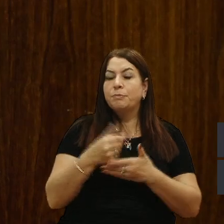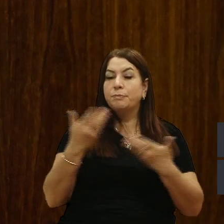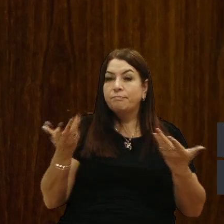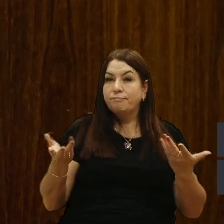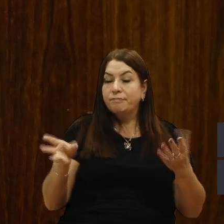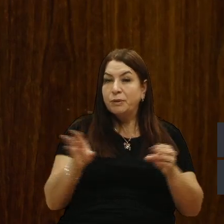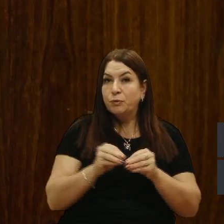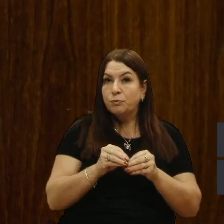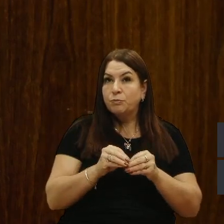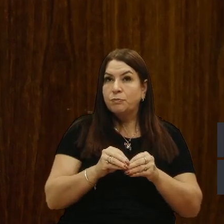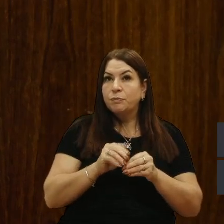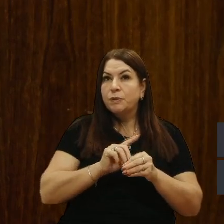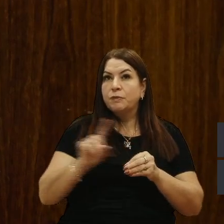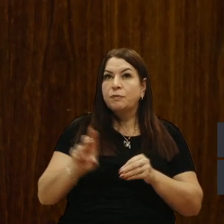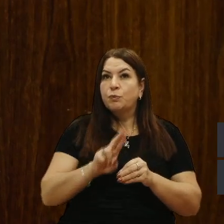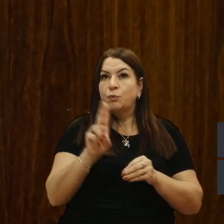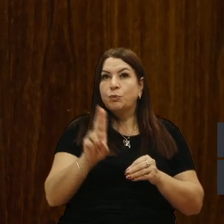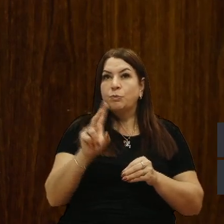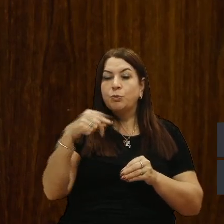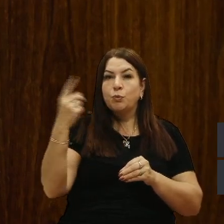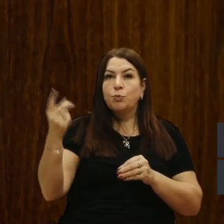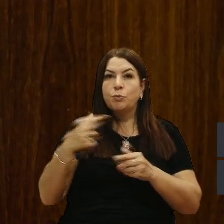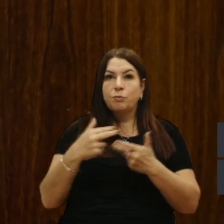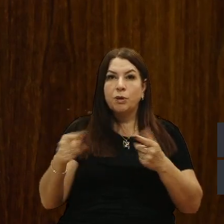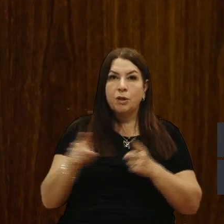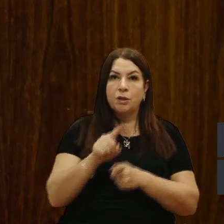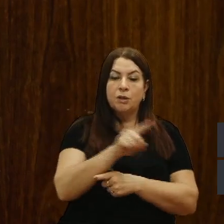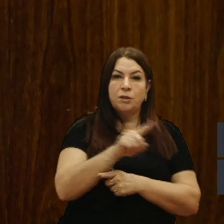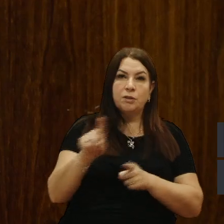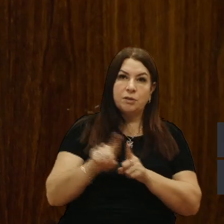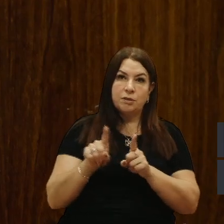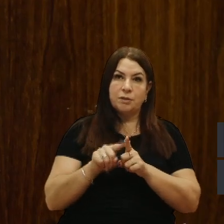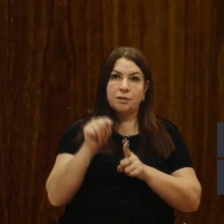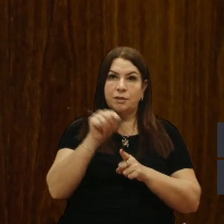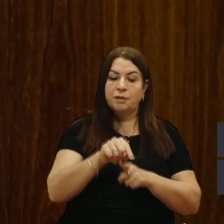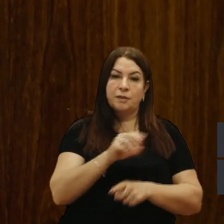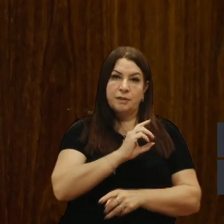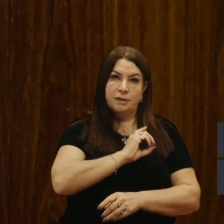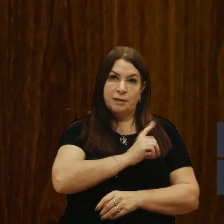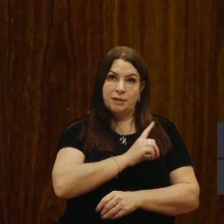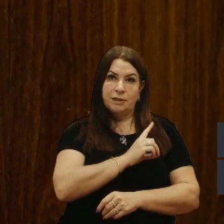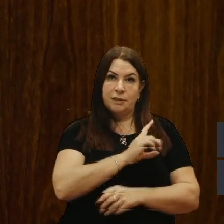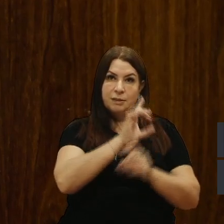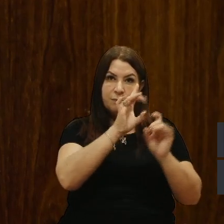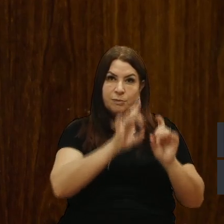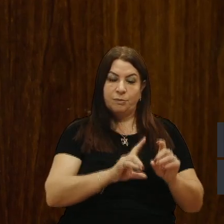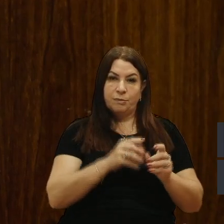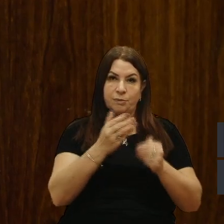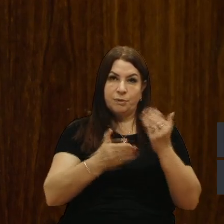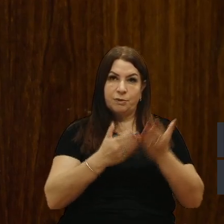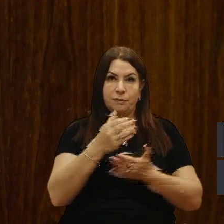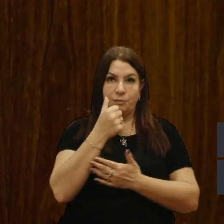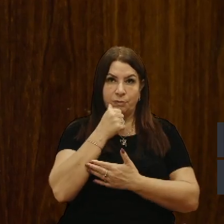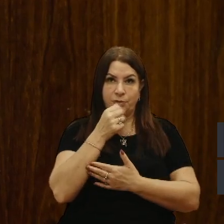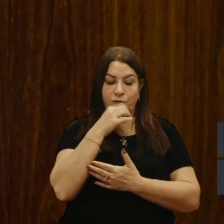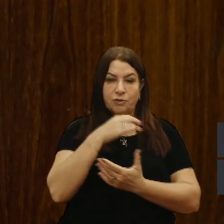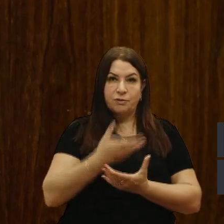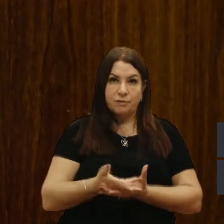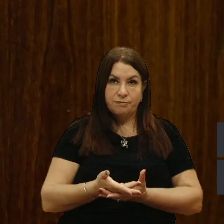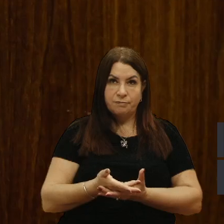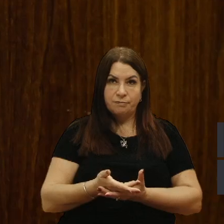ópera. Foi usado para outra coisa e não veio para a Delegacia Especializada em Atendimento da Mulher de